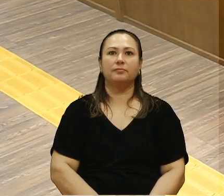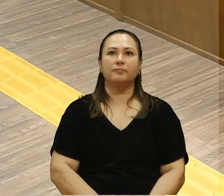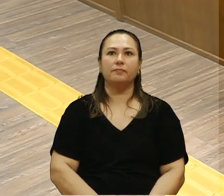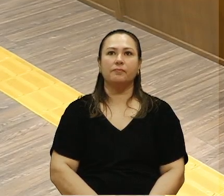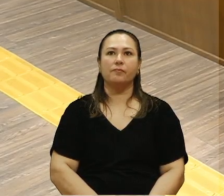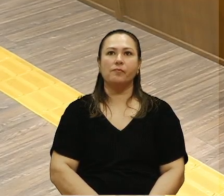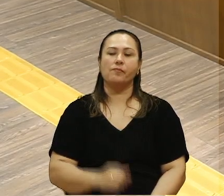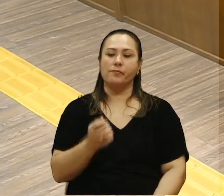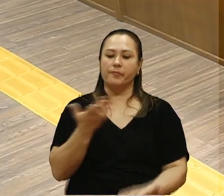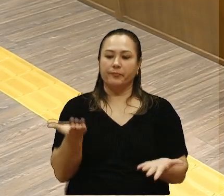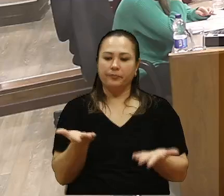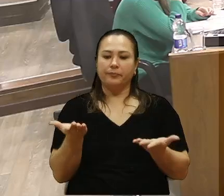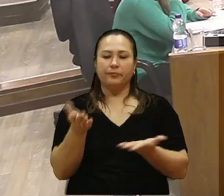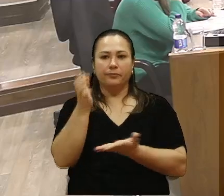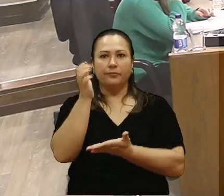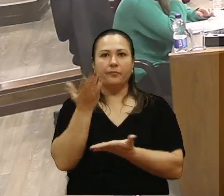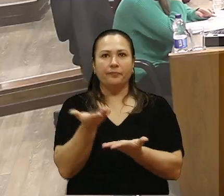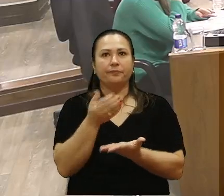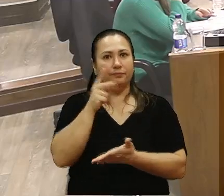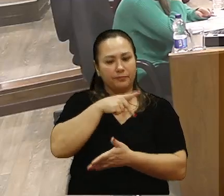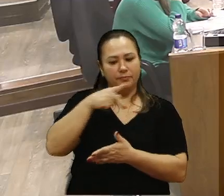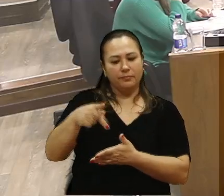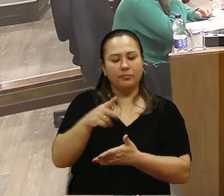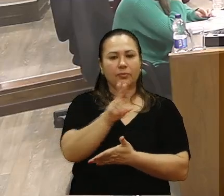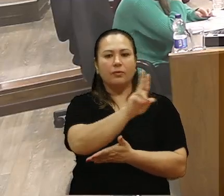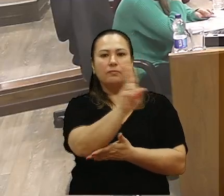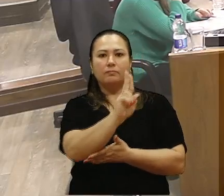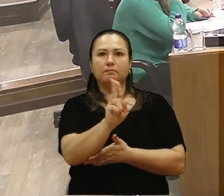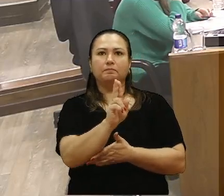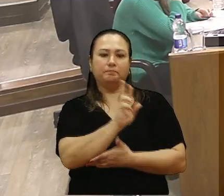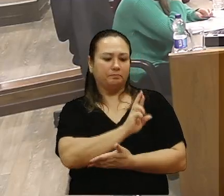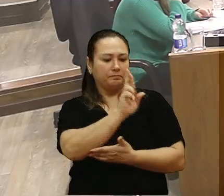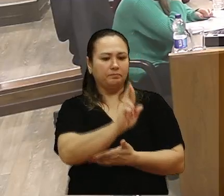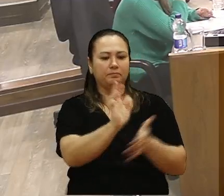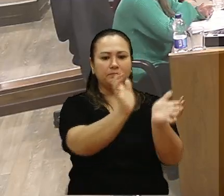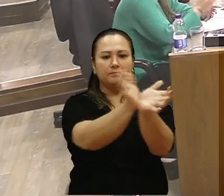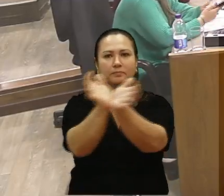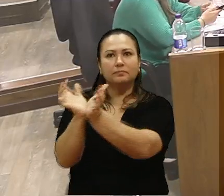Senhor presidente, nobres colegas,